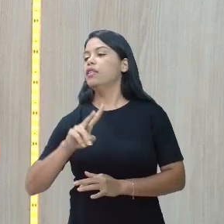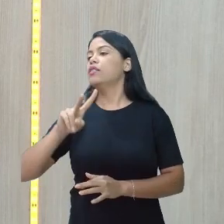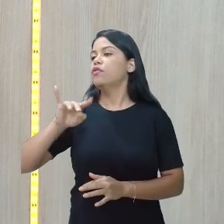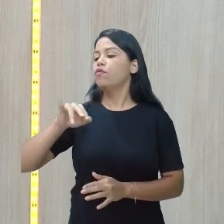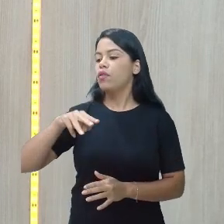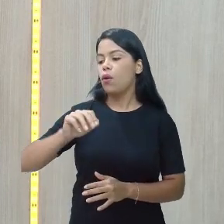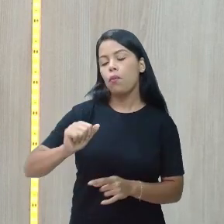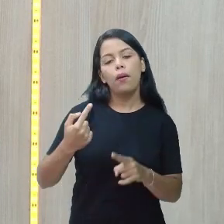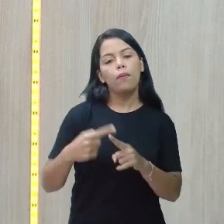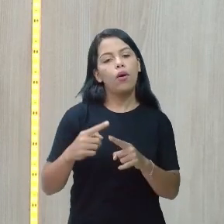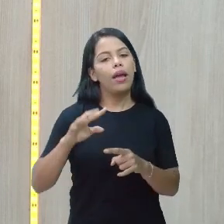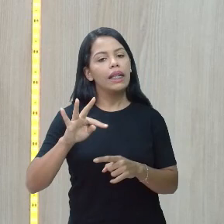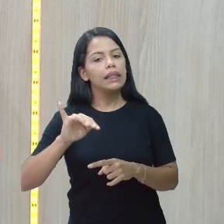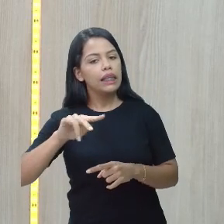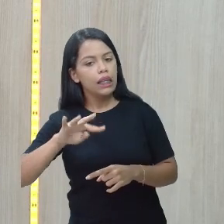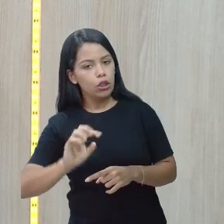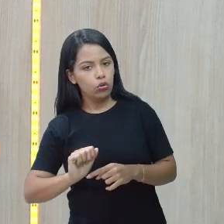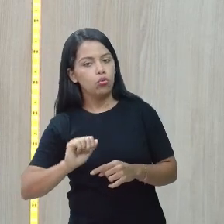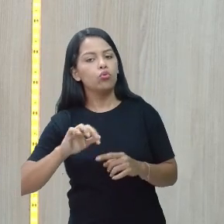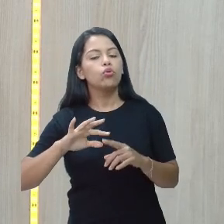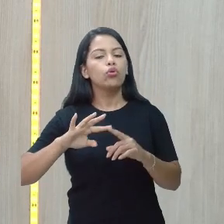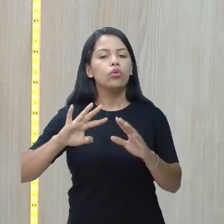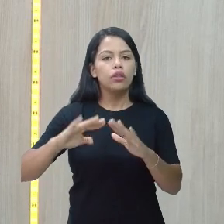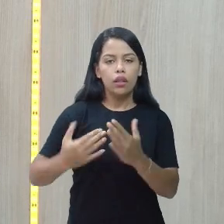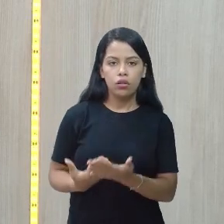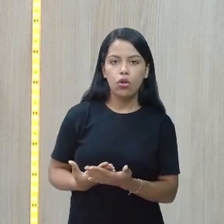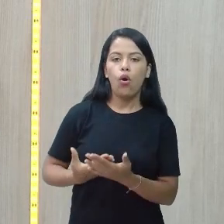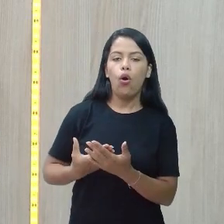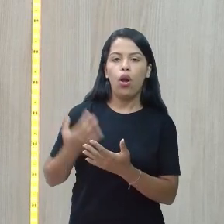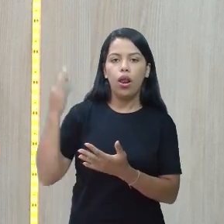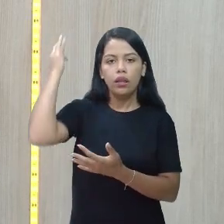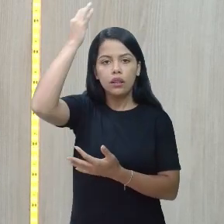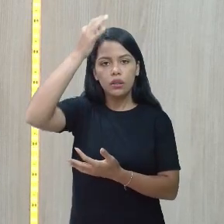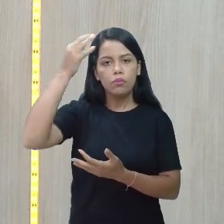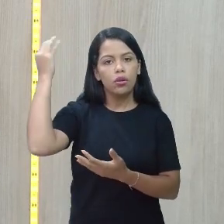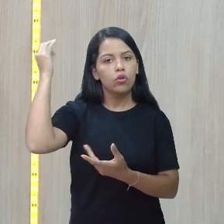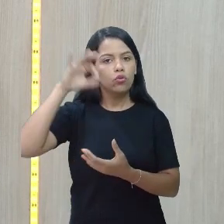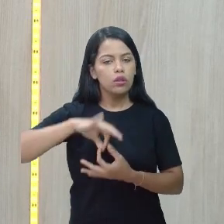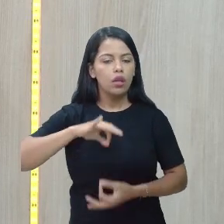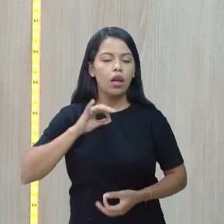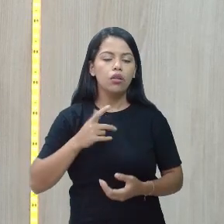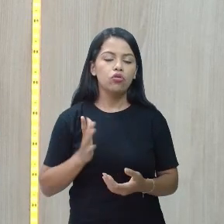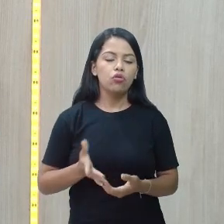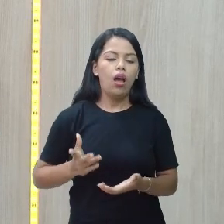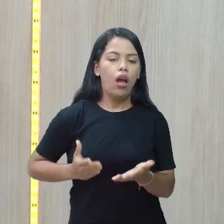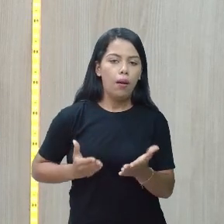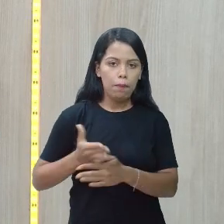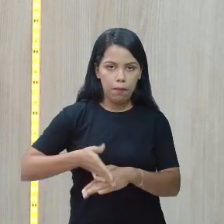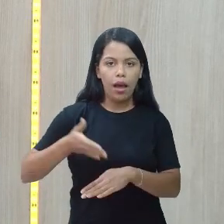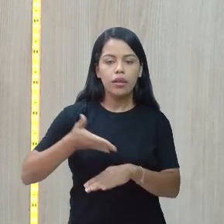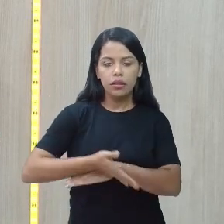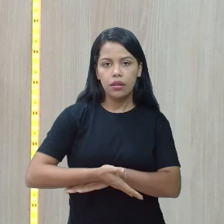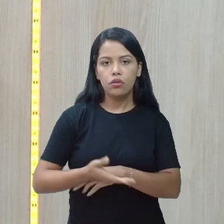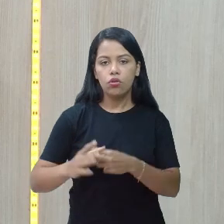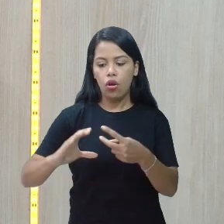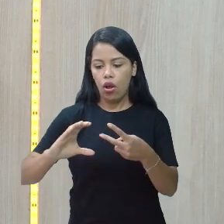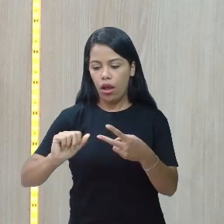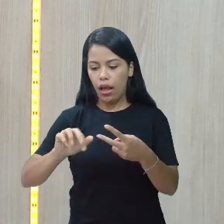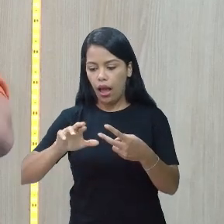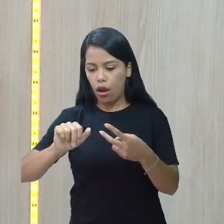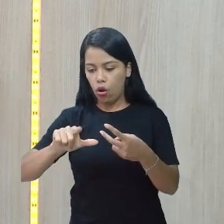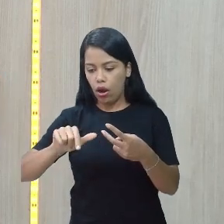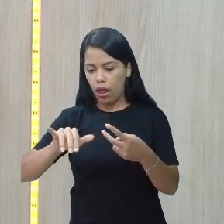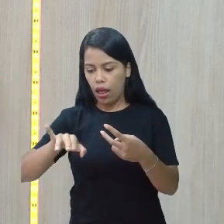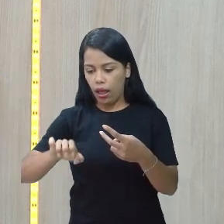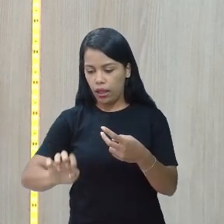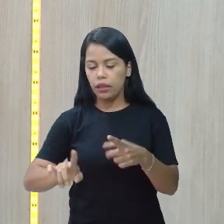Escola Divina Espírito Santo, já disse que está aqui, continuando aqui agora com a aula de artes. Caroline também, que é da Escola Mário Melo, né,